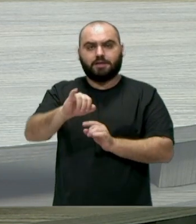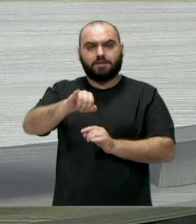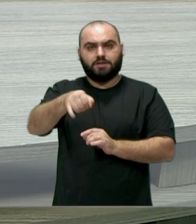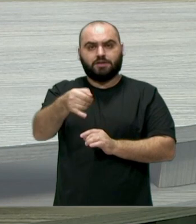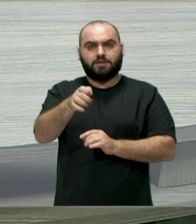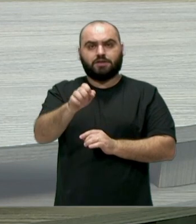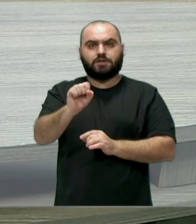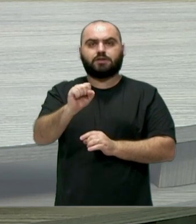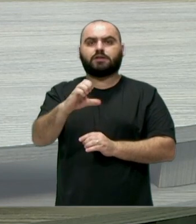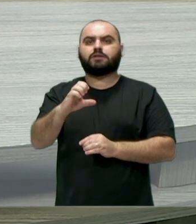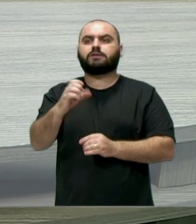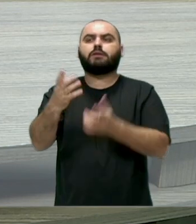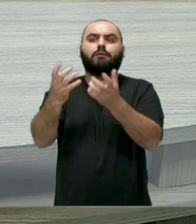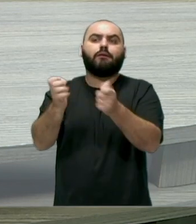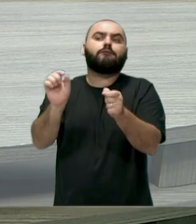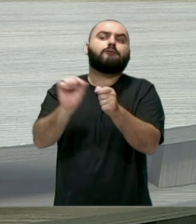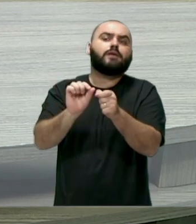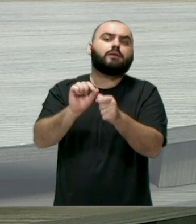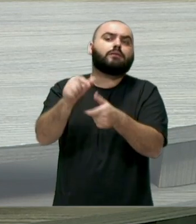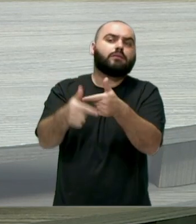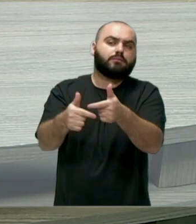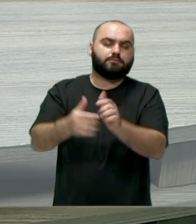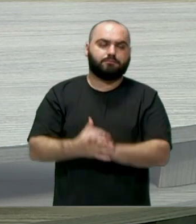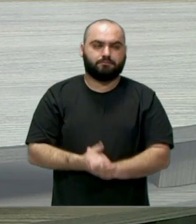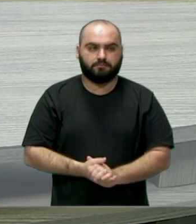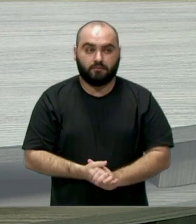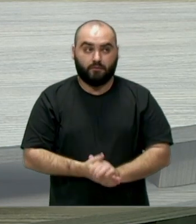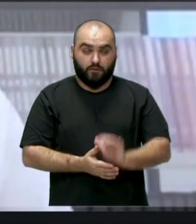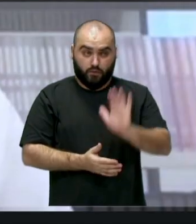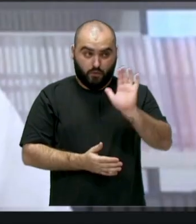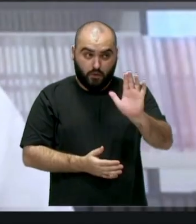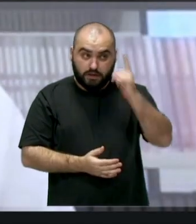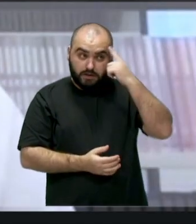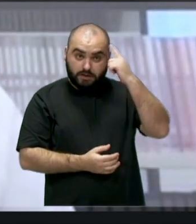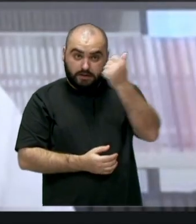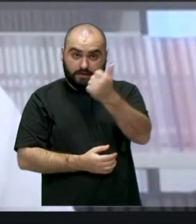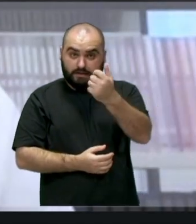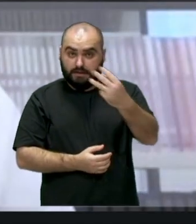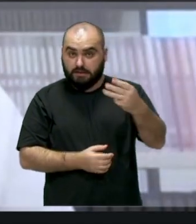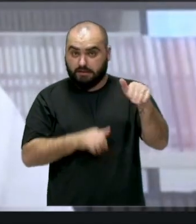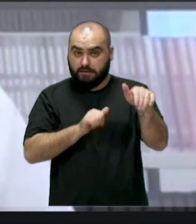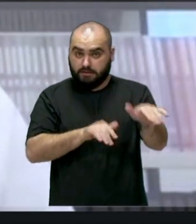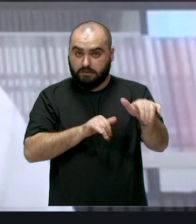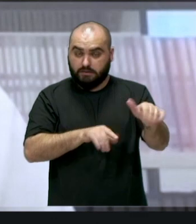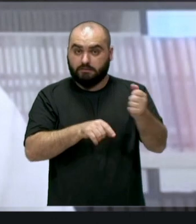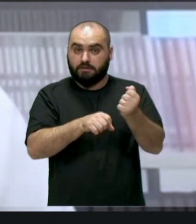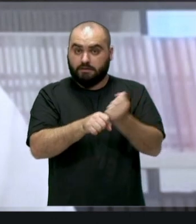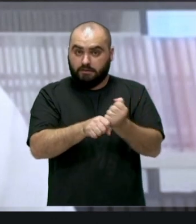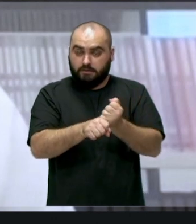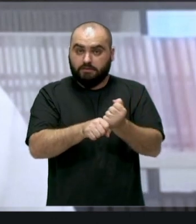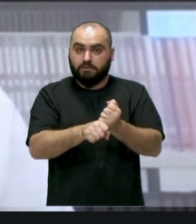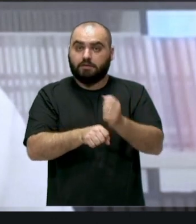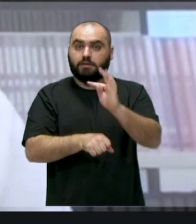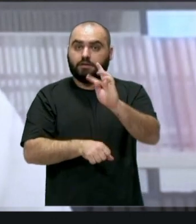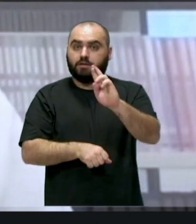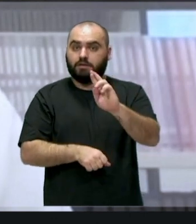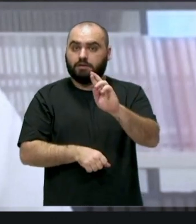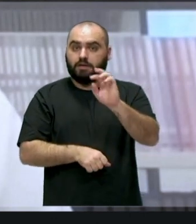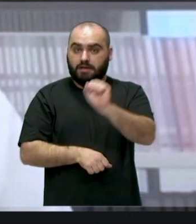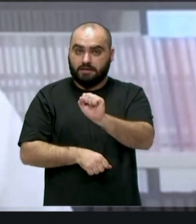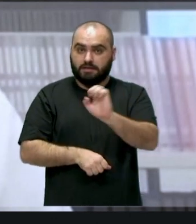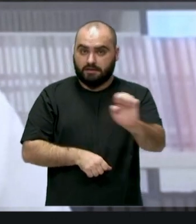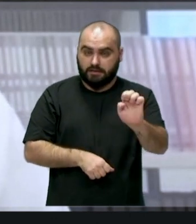campanha? Veja, Liz, no dia 13 de setembro deste ano, o Tribunal Superior Eleitoral, o TSE, ele lançou